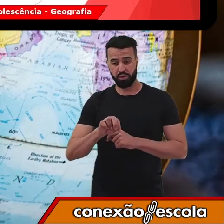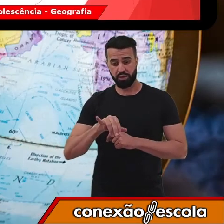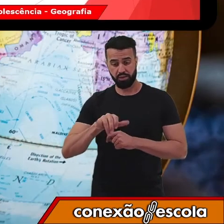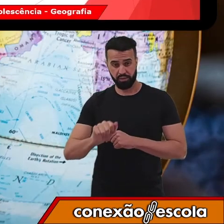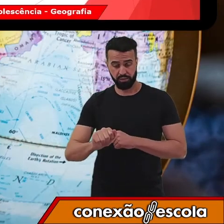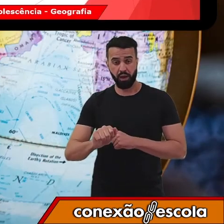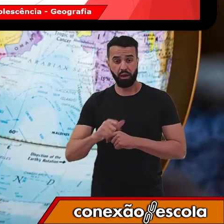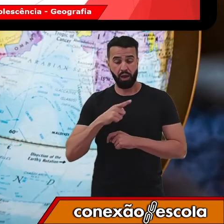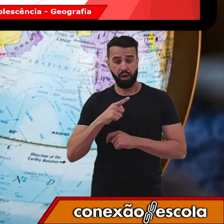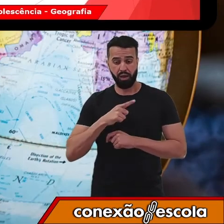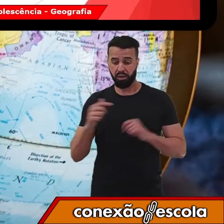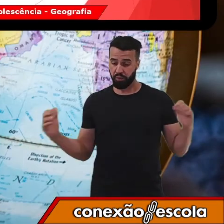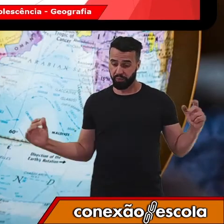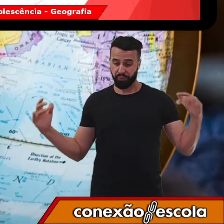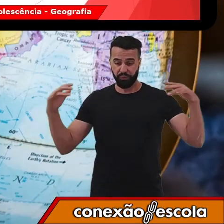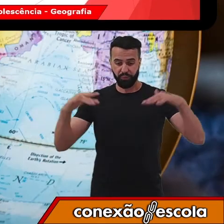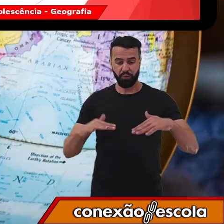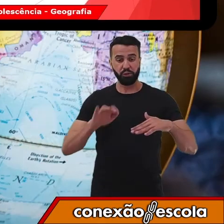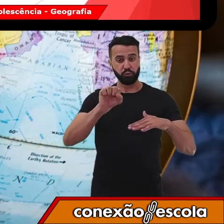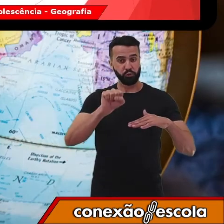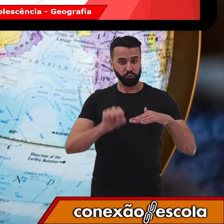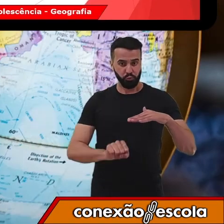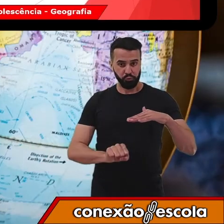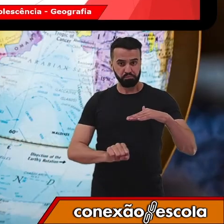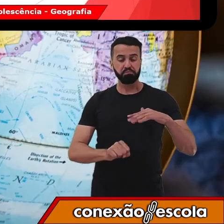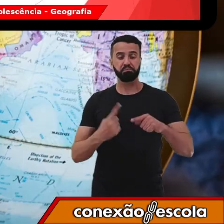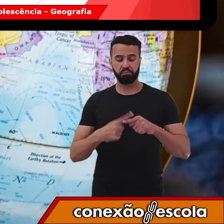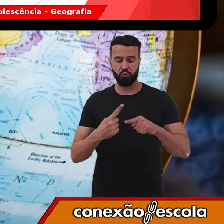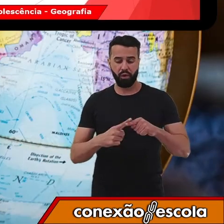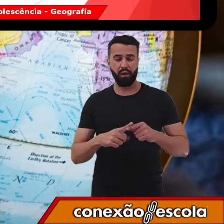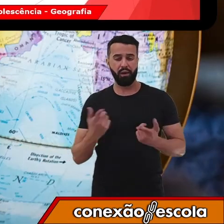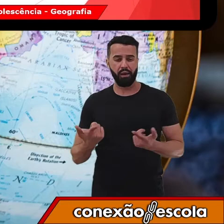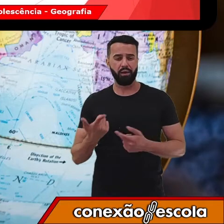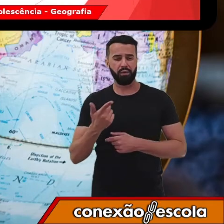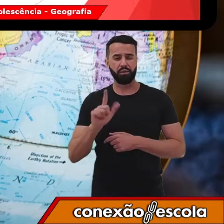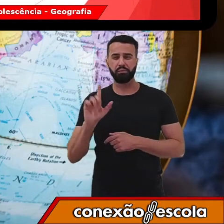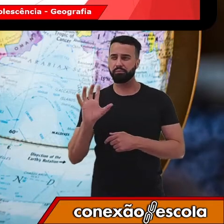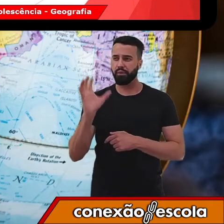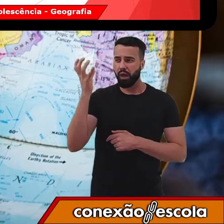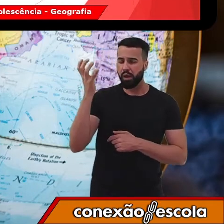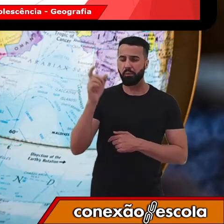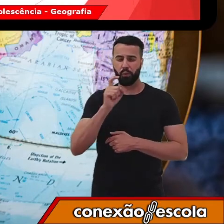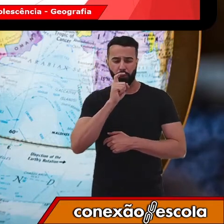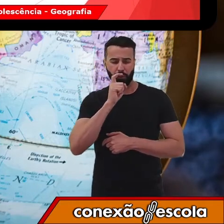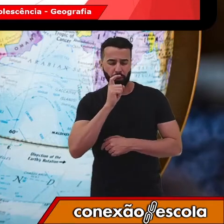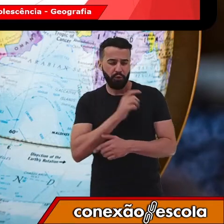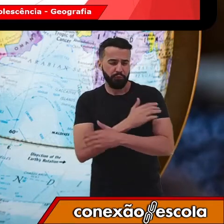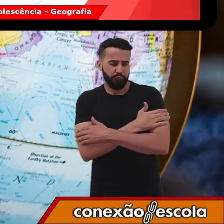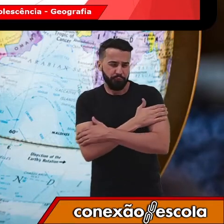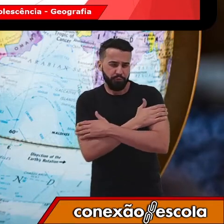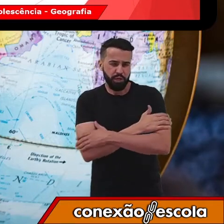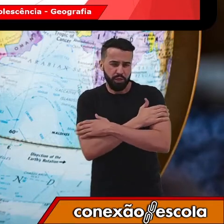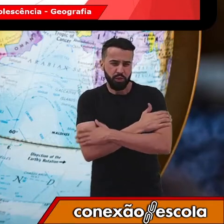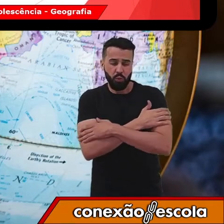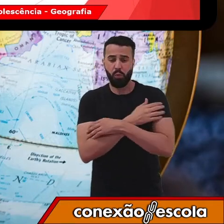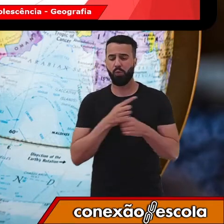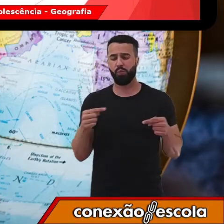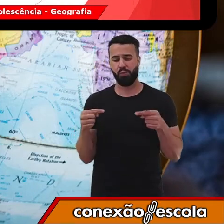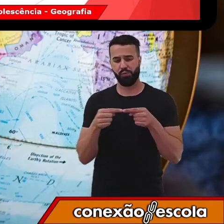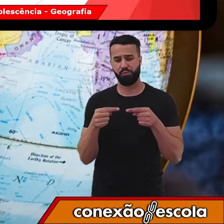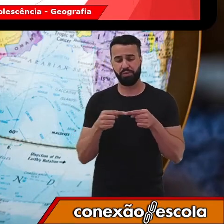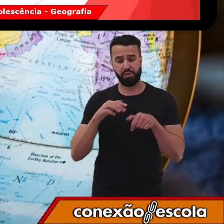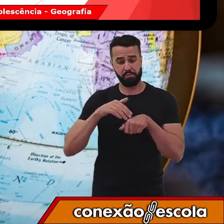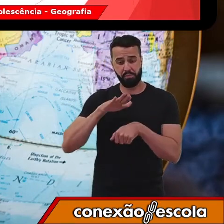Brasil como lugar para morar em decorrência das condições climáticas. Por ter um clima aí mais frio, mais parecido com o clima